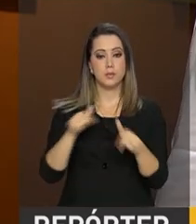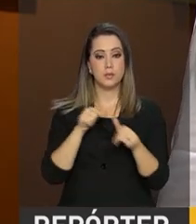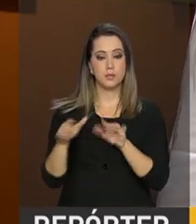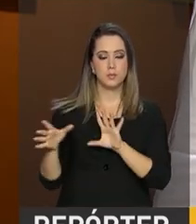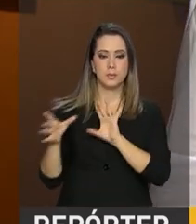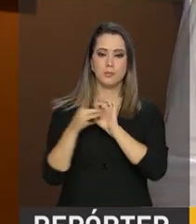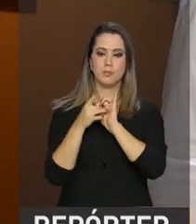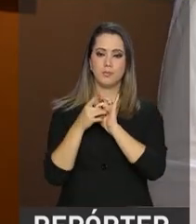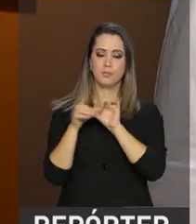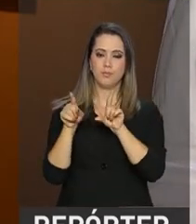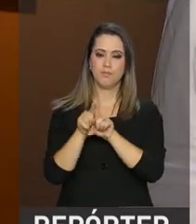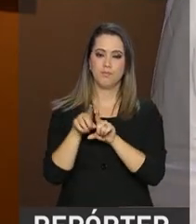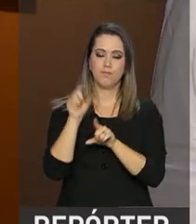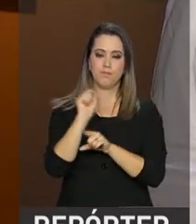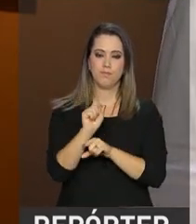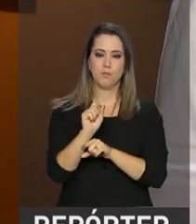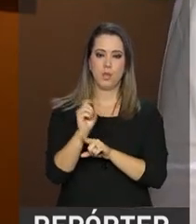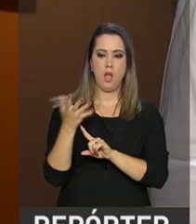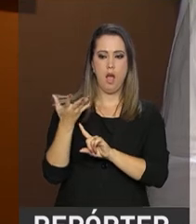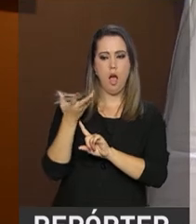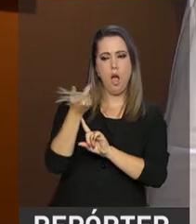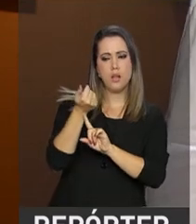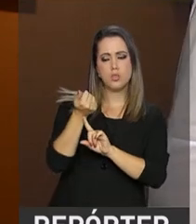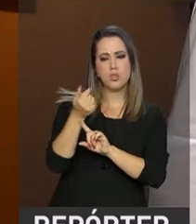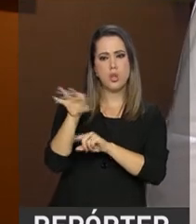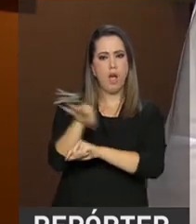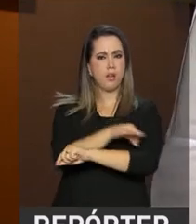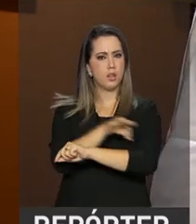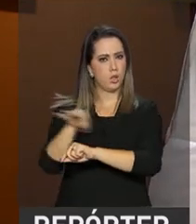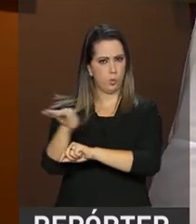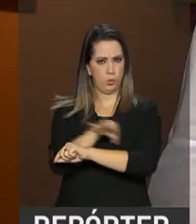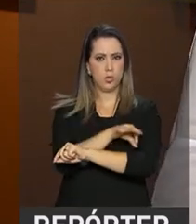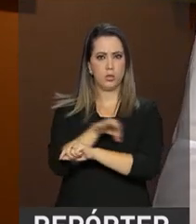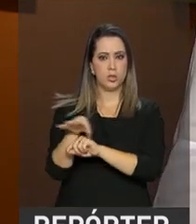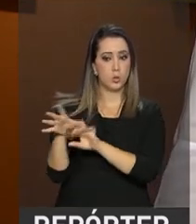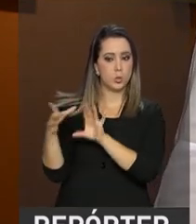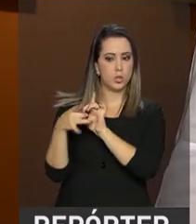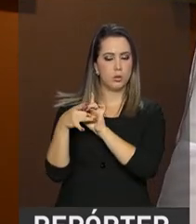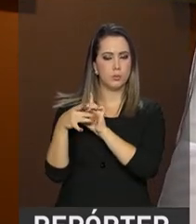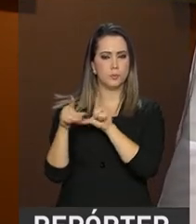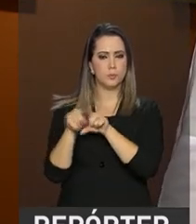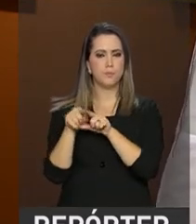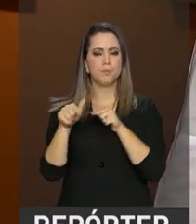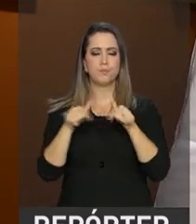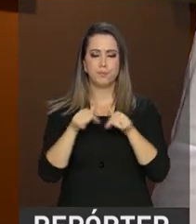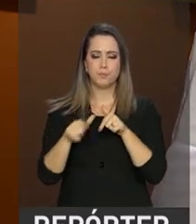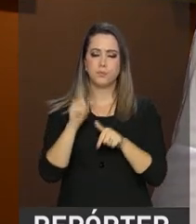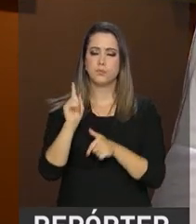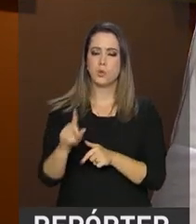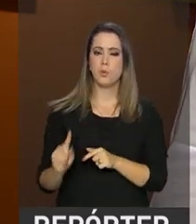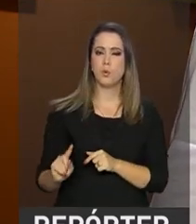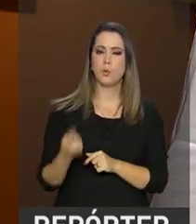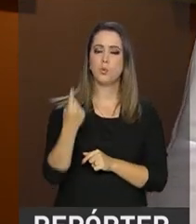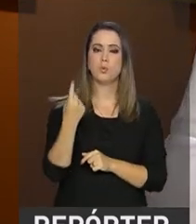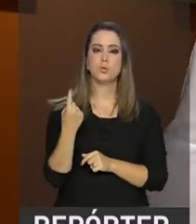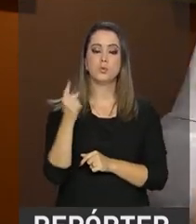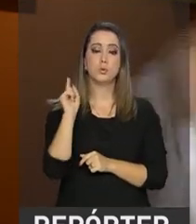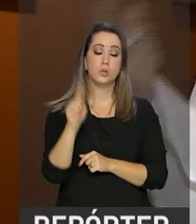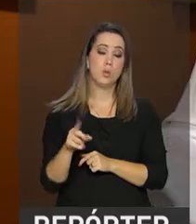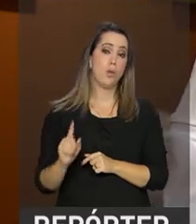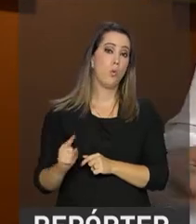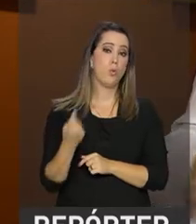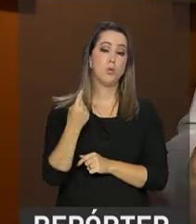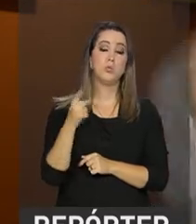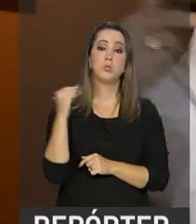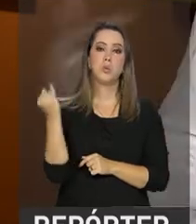integração arte e arquitetura o trabalho dele nesse setor eu acho que é o único é a única